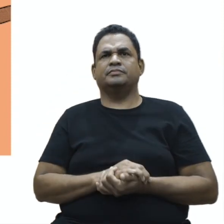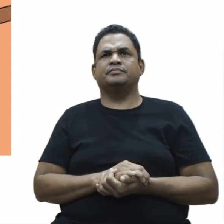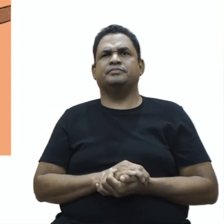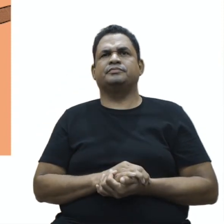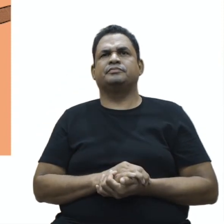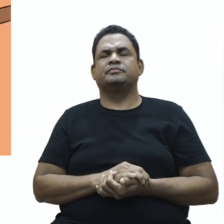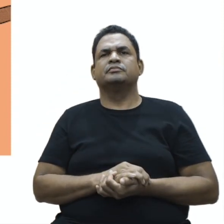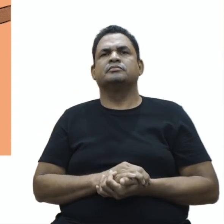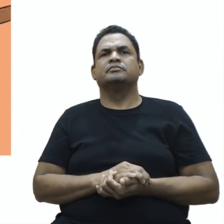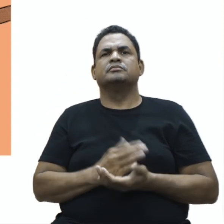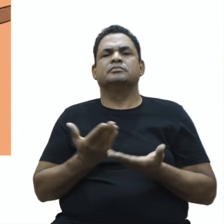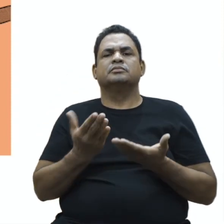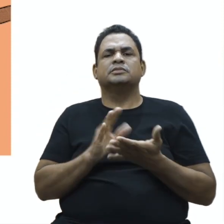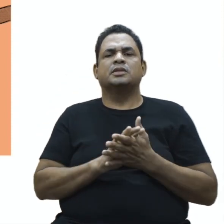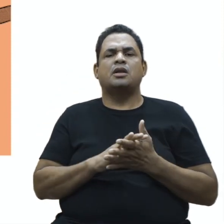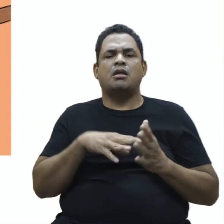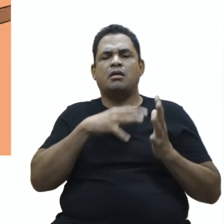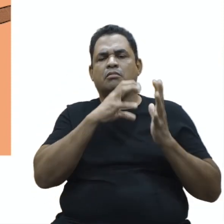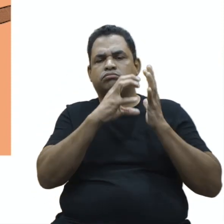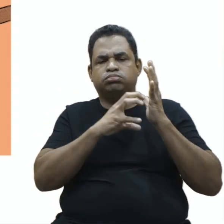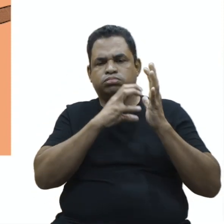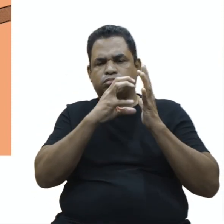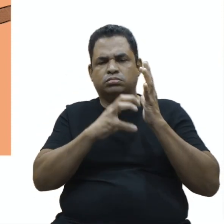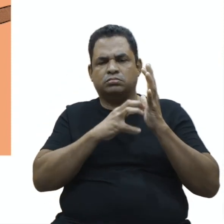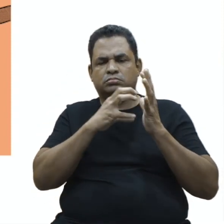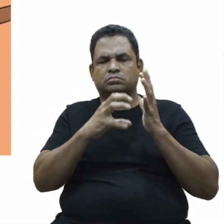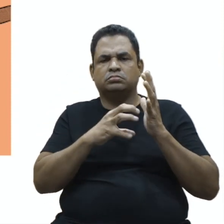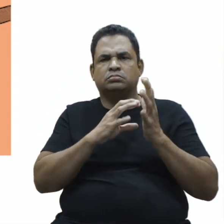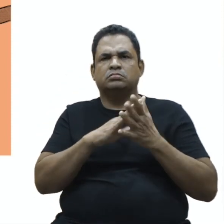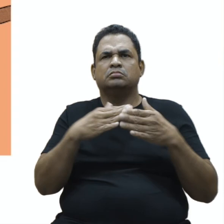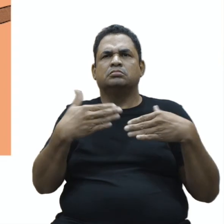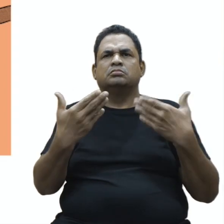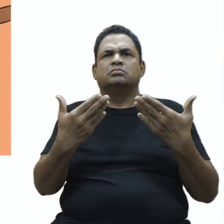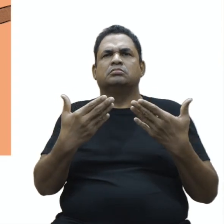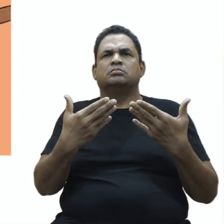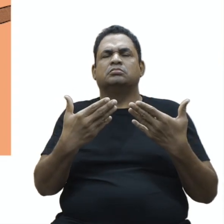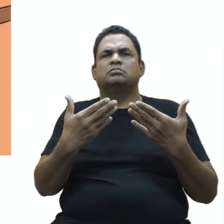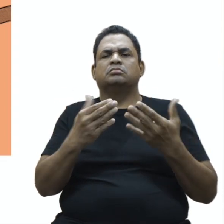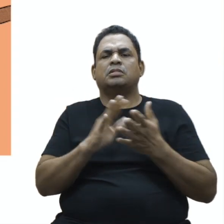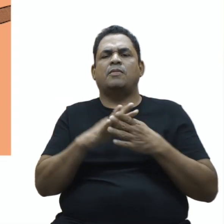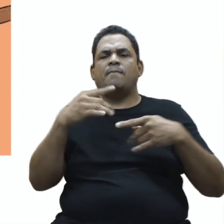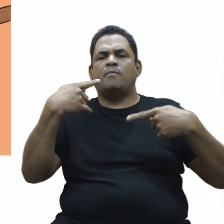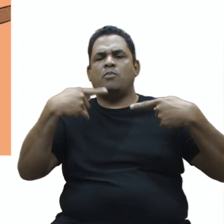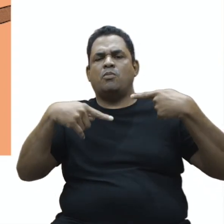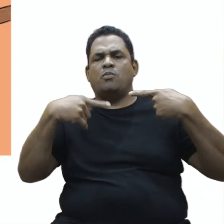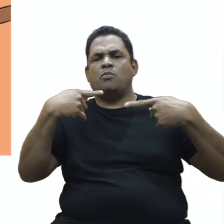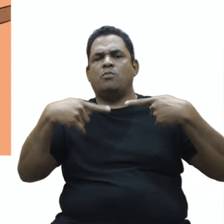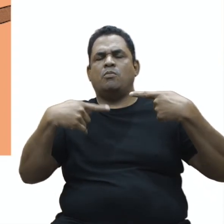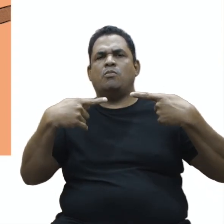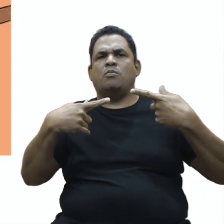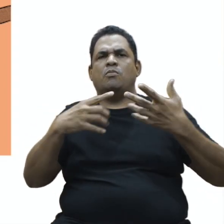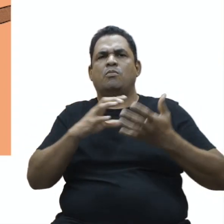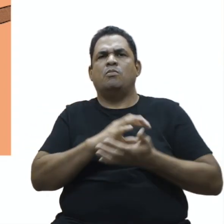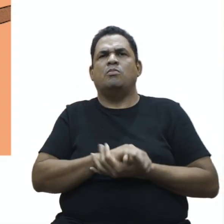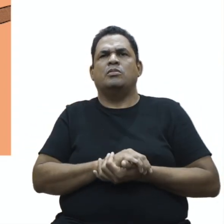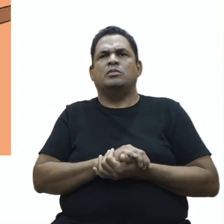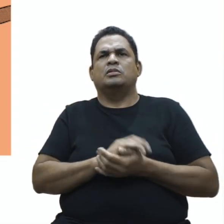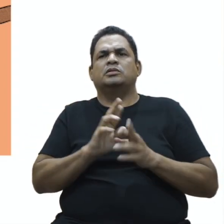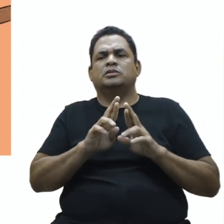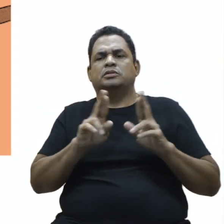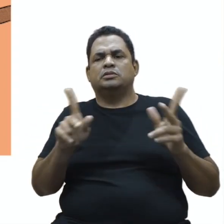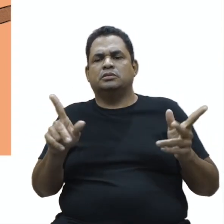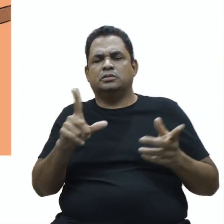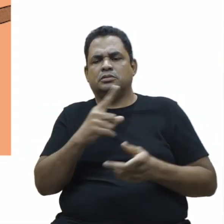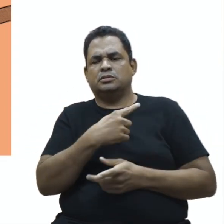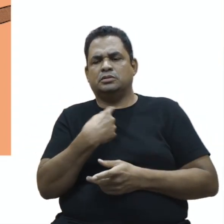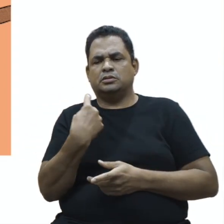em relação a partidos, em relação à questão política, né, que é a indistinção, a dificuldade que nós